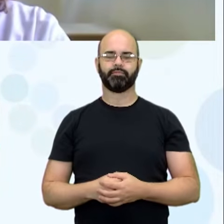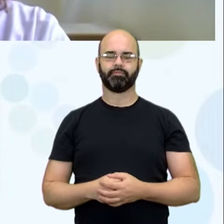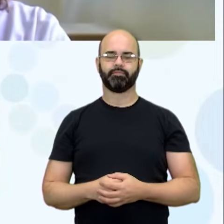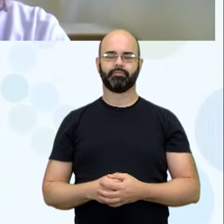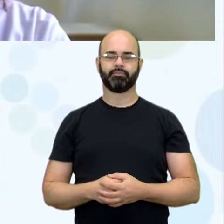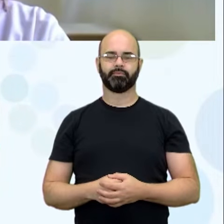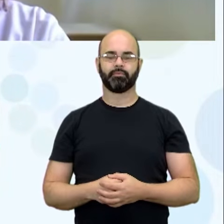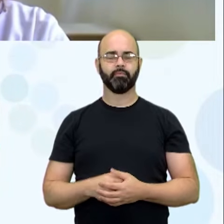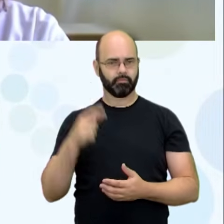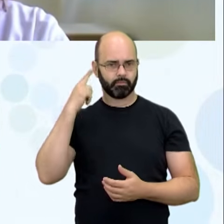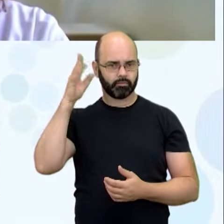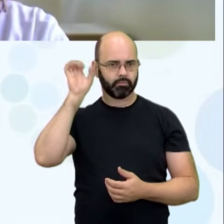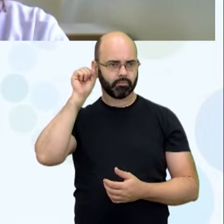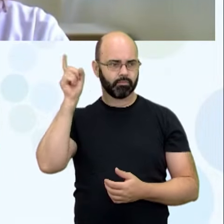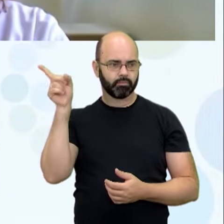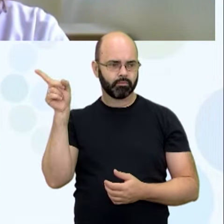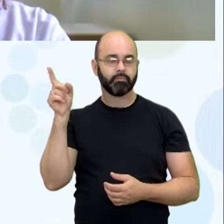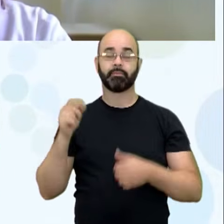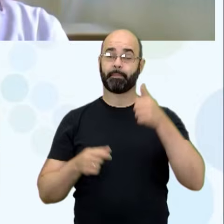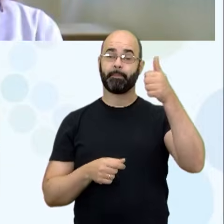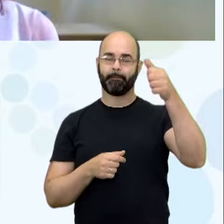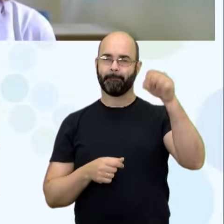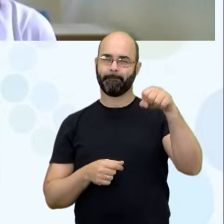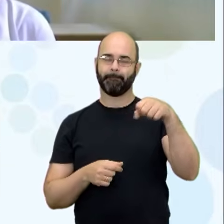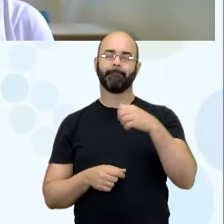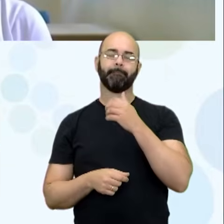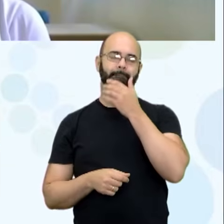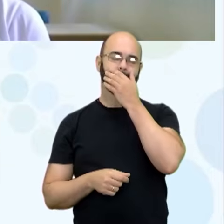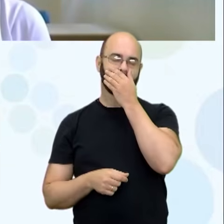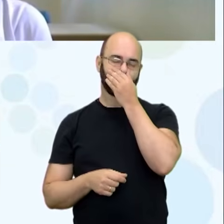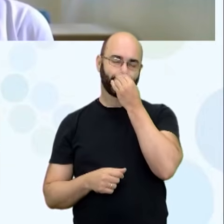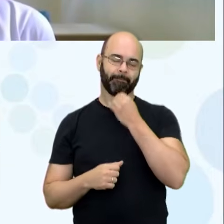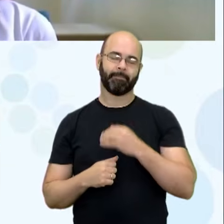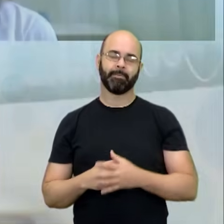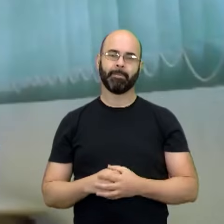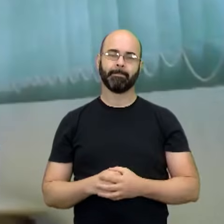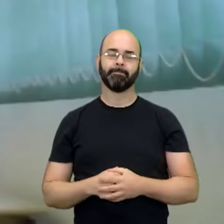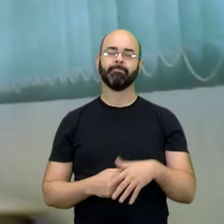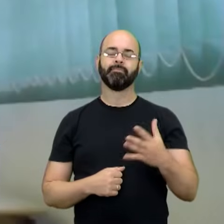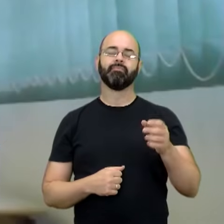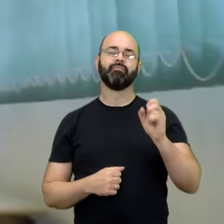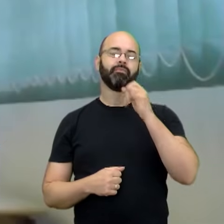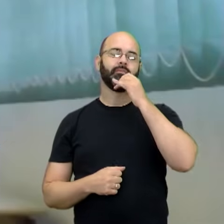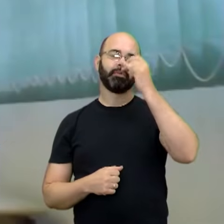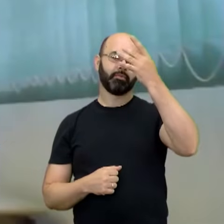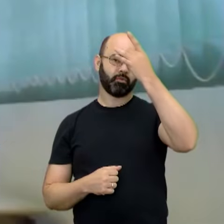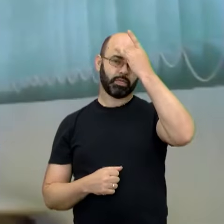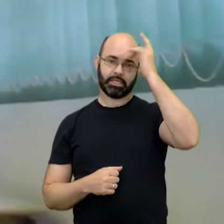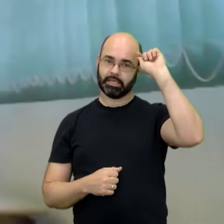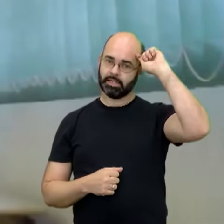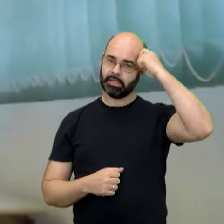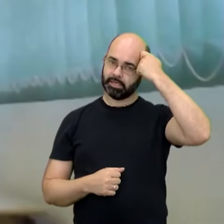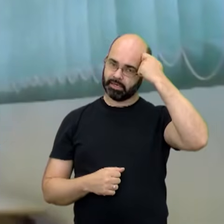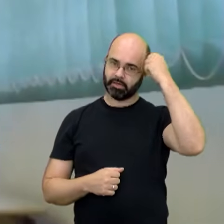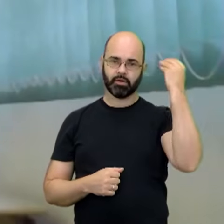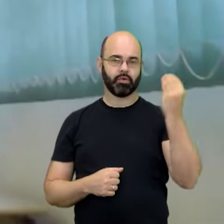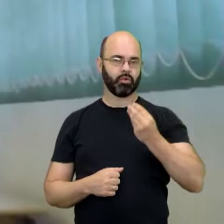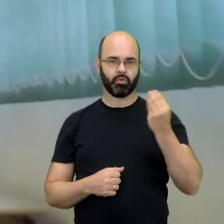Vocês estão conseguindo me ouvir? Sim. Então, quando nós pensamos em consciência negra, a primeira